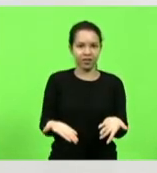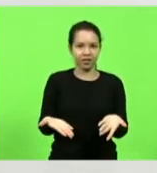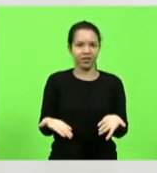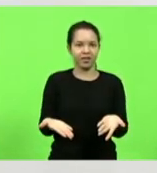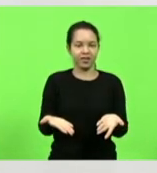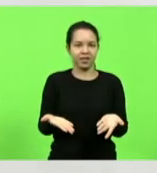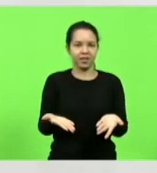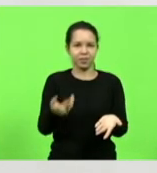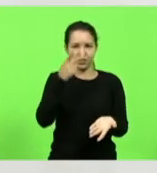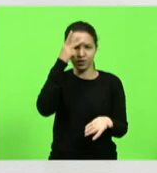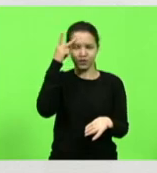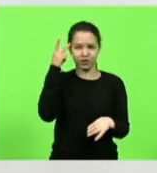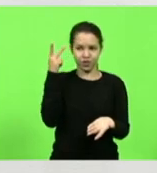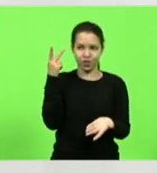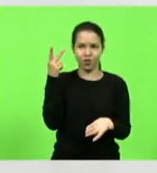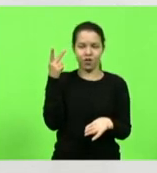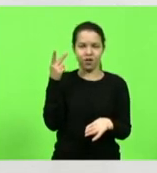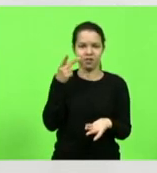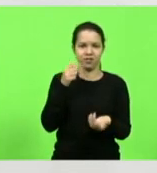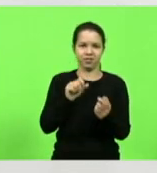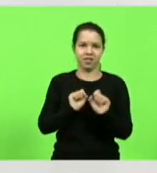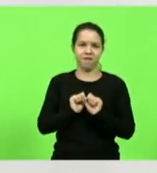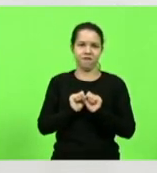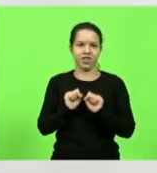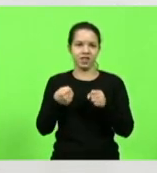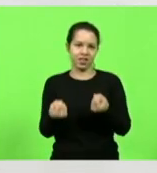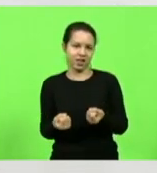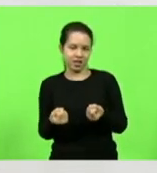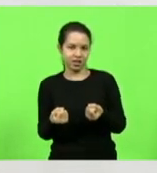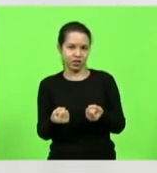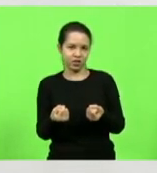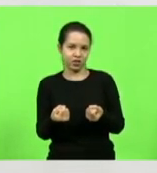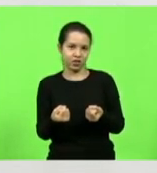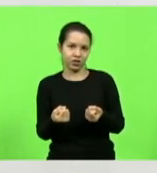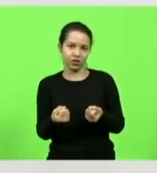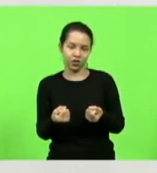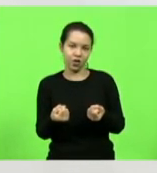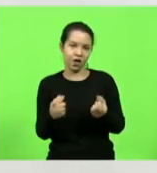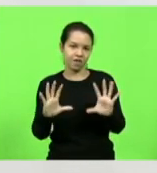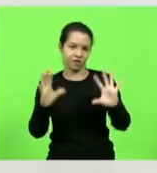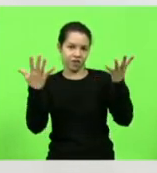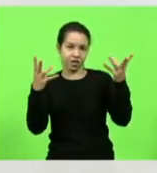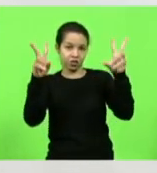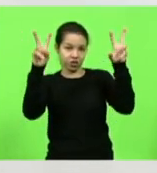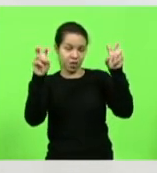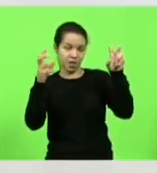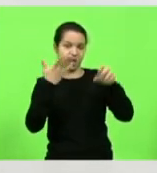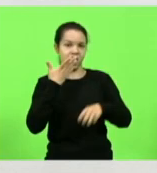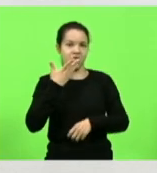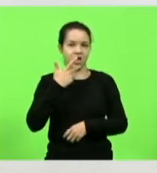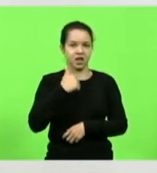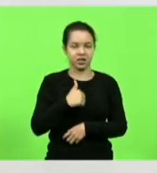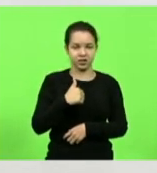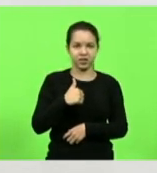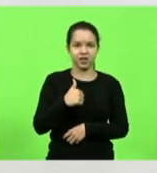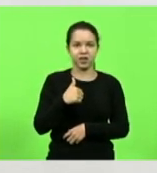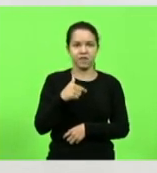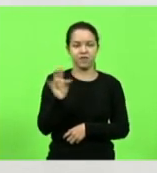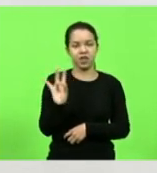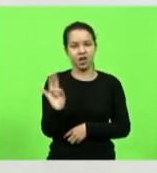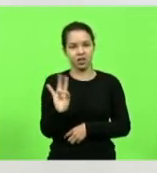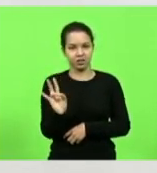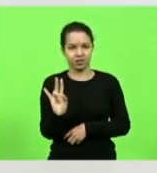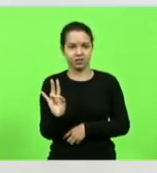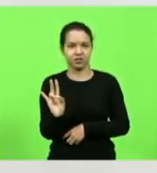eventos com o tema de criança viada. Como, não somos compreendidos. É sempre